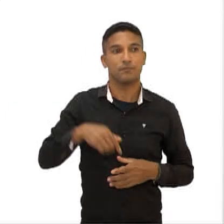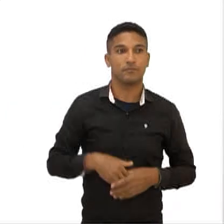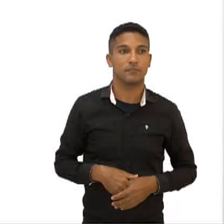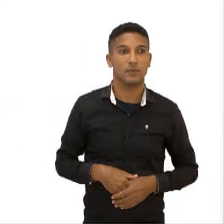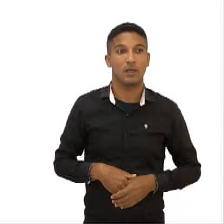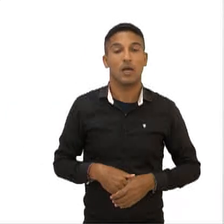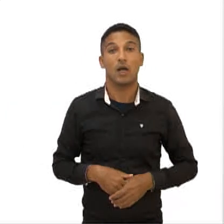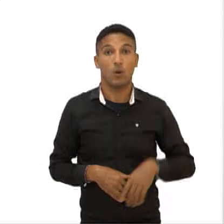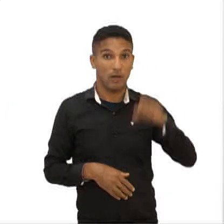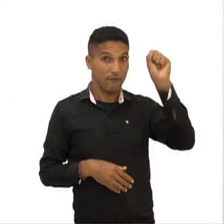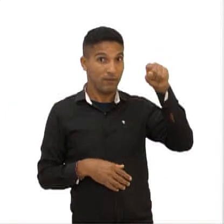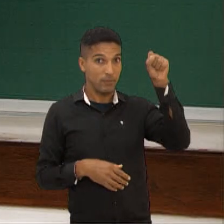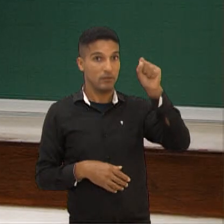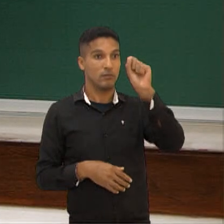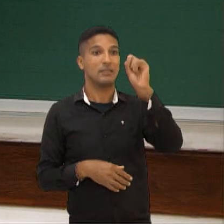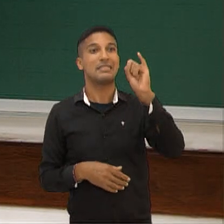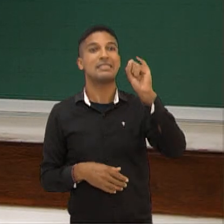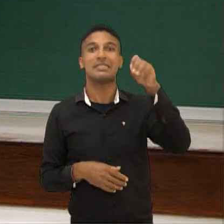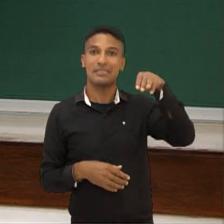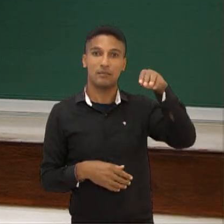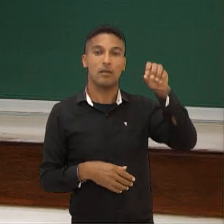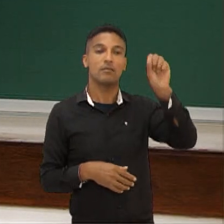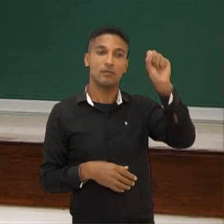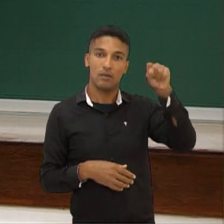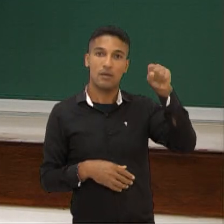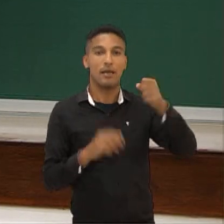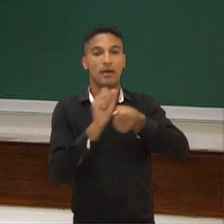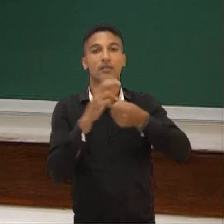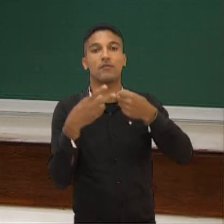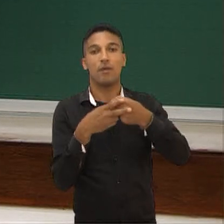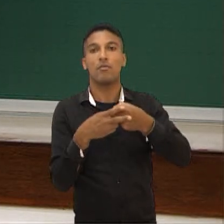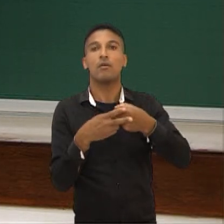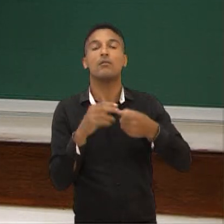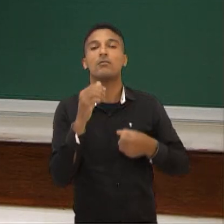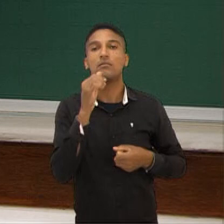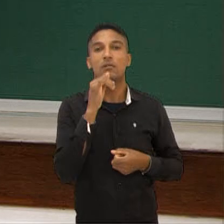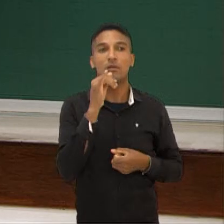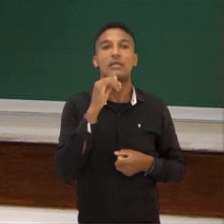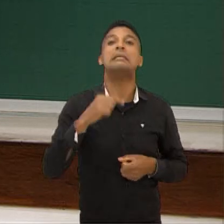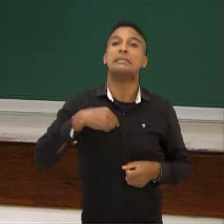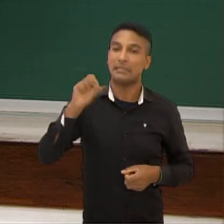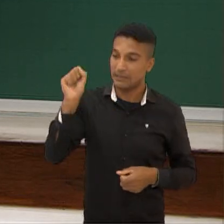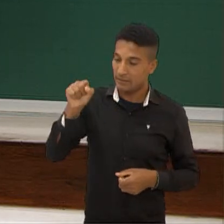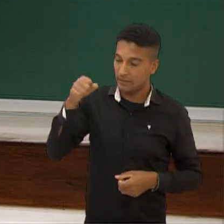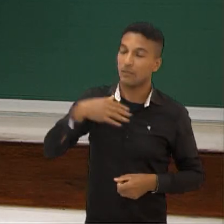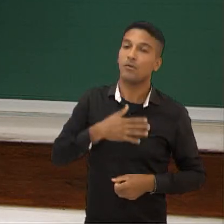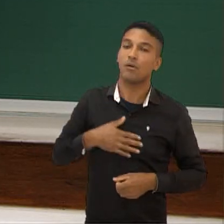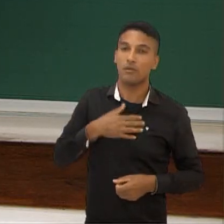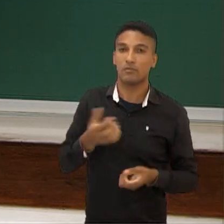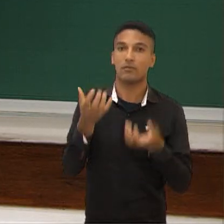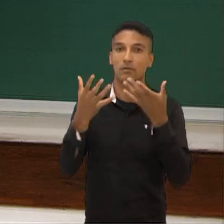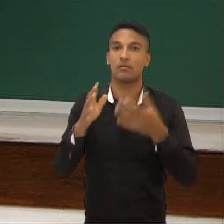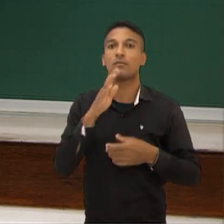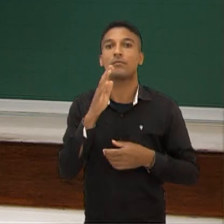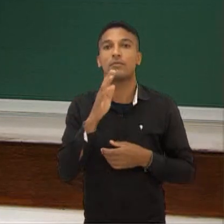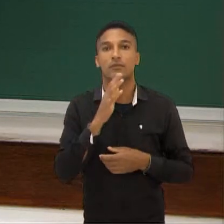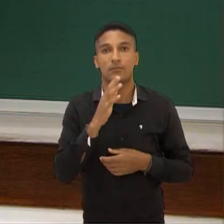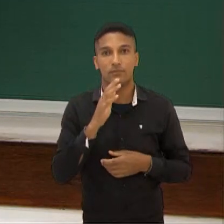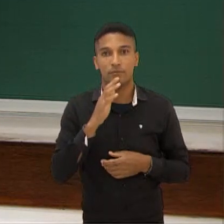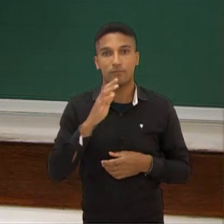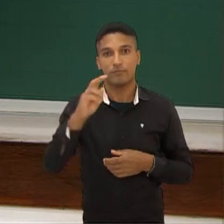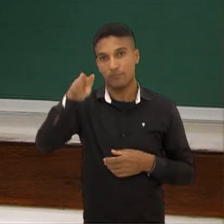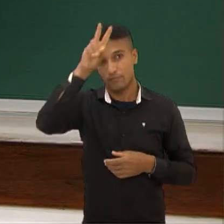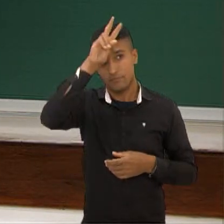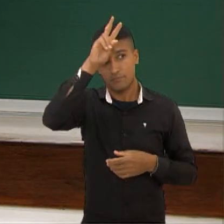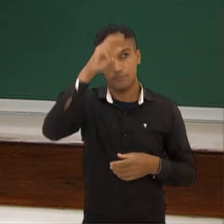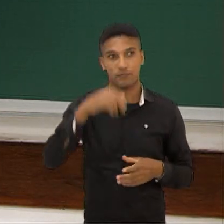o sí, advérbio de afirmação. Mas o de negação é jamais quero ir-me de este país. Jamais quero ir